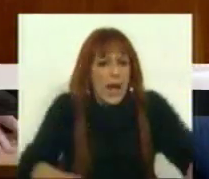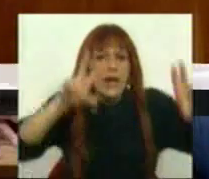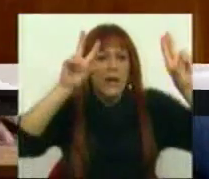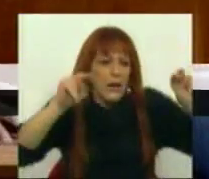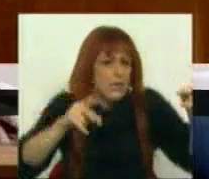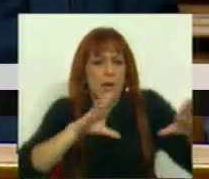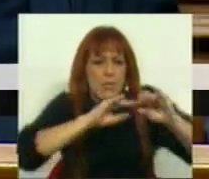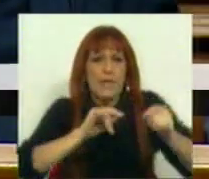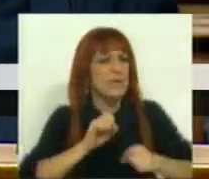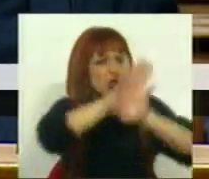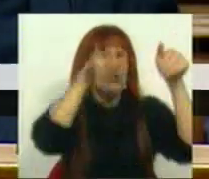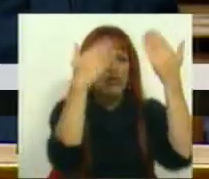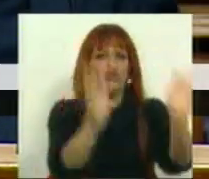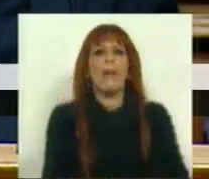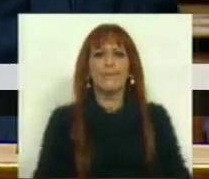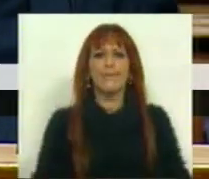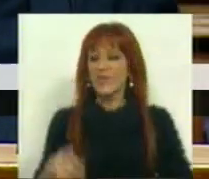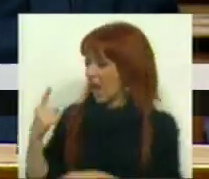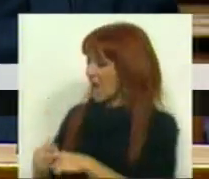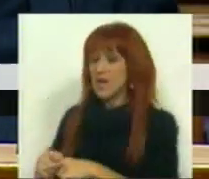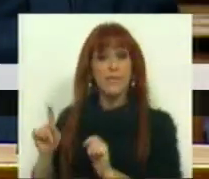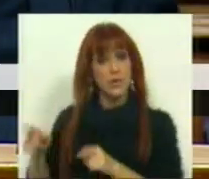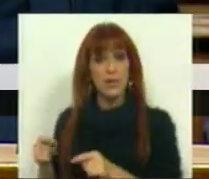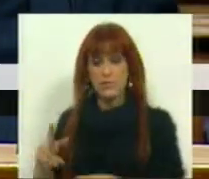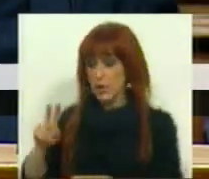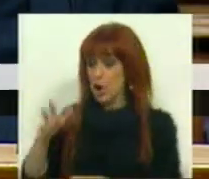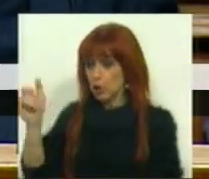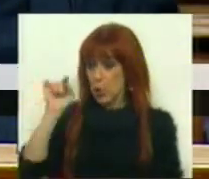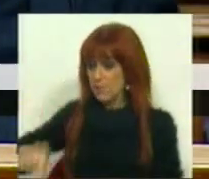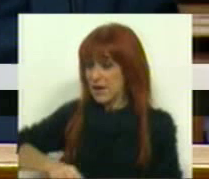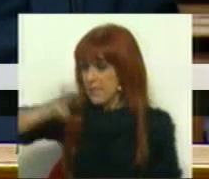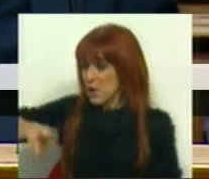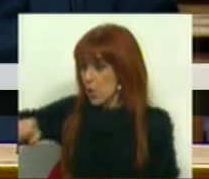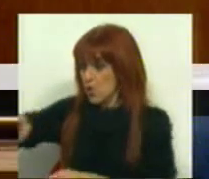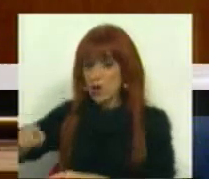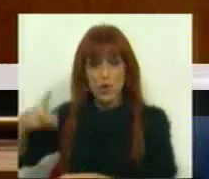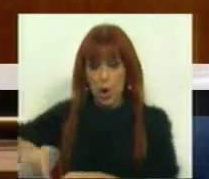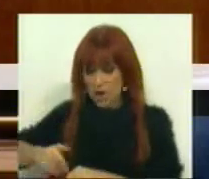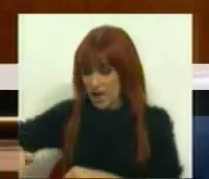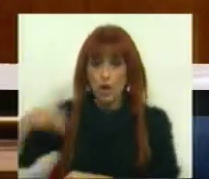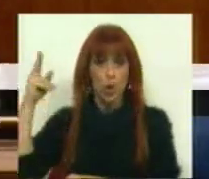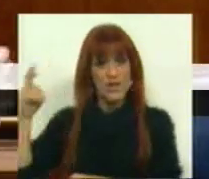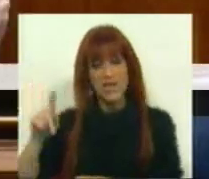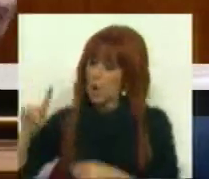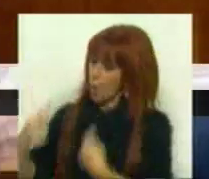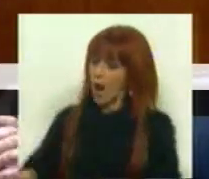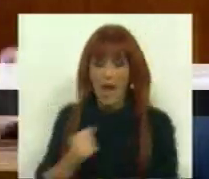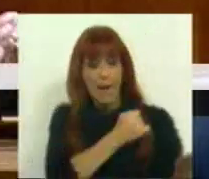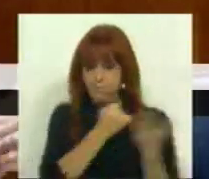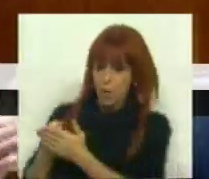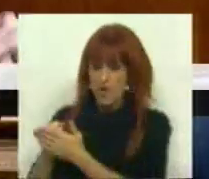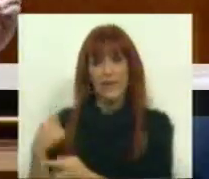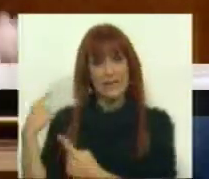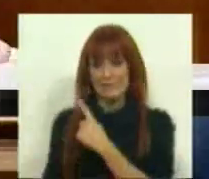está mais do que esclarecido, Sr. Deputado. A Grécia vai cortar mais de 12 mil milhões de euros nos próximos 2 anos para ter o apoio